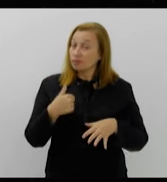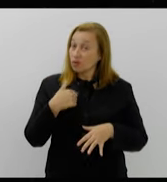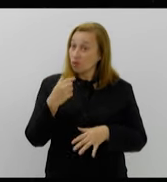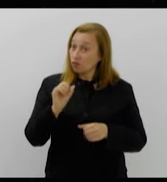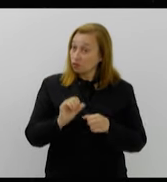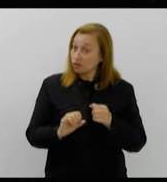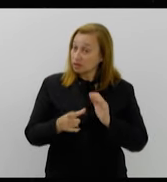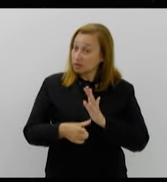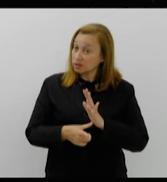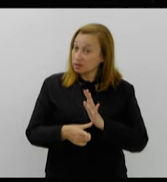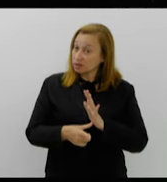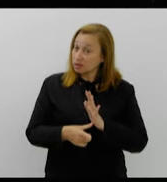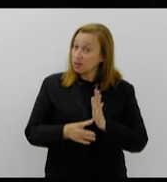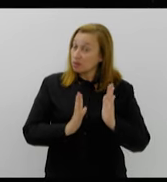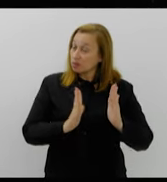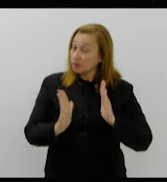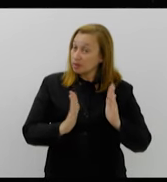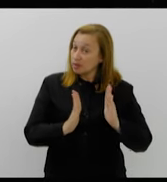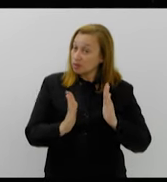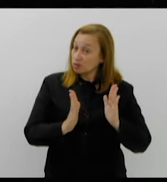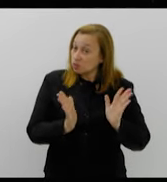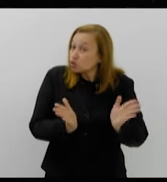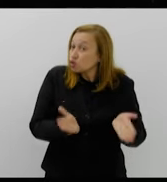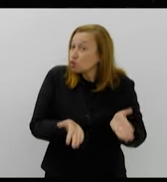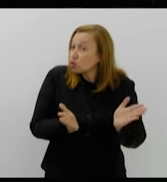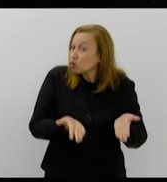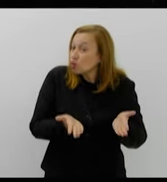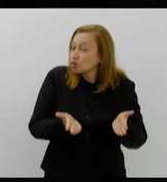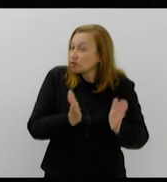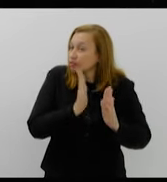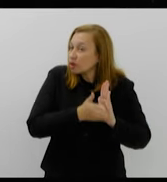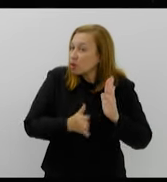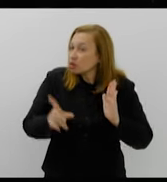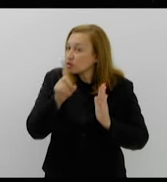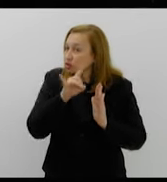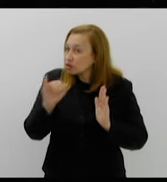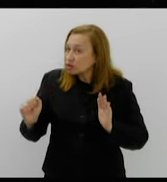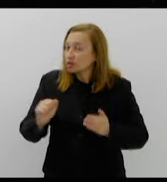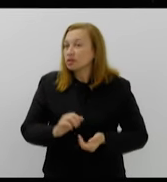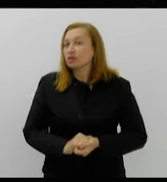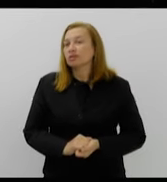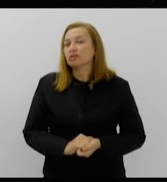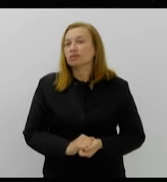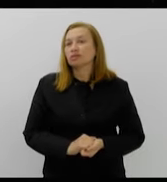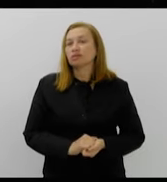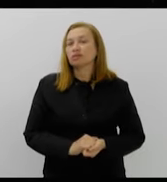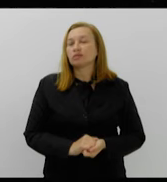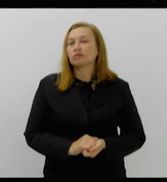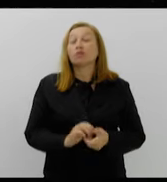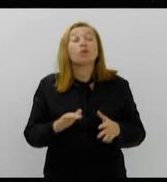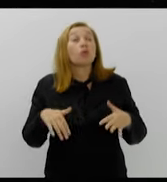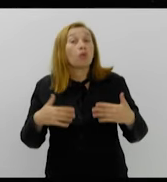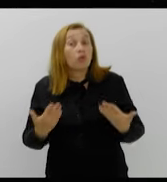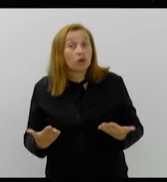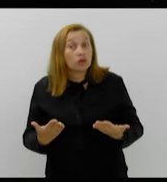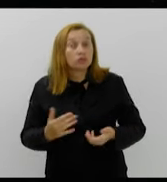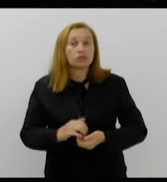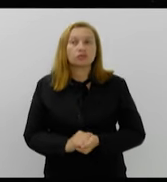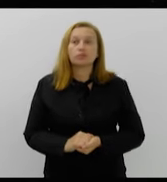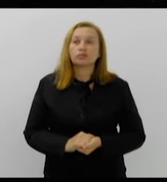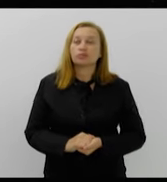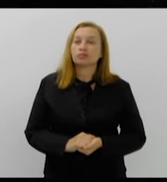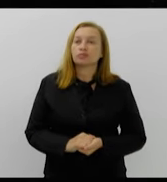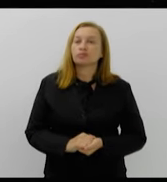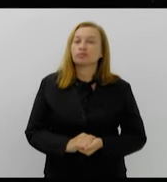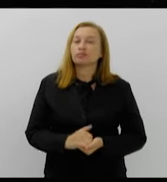durante o nosso expediente de hoje na ordem do dia quando fiz a menção de